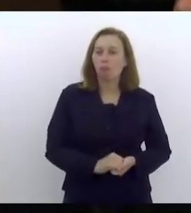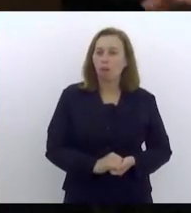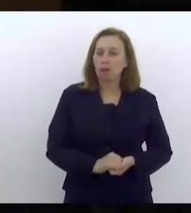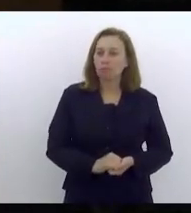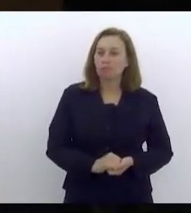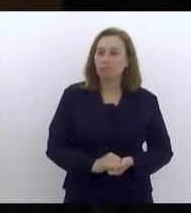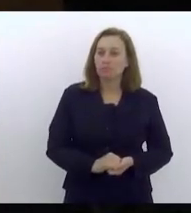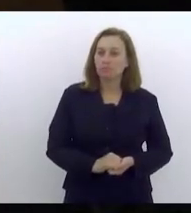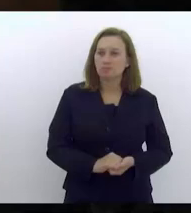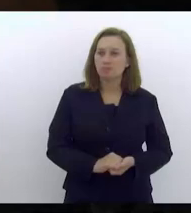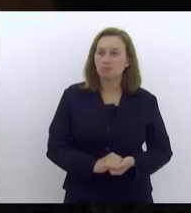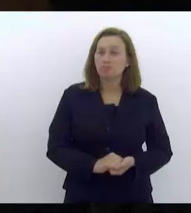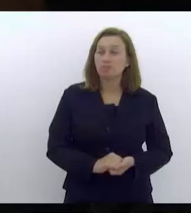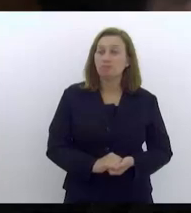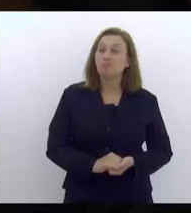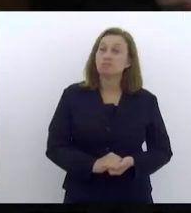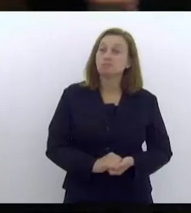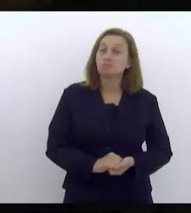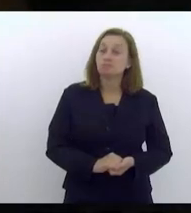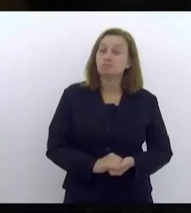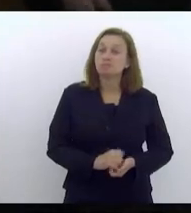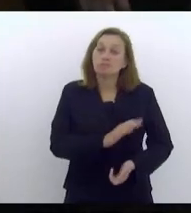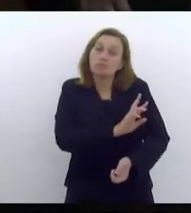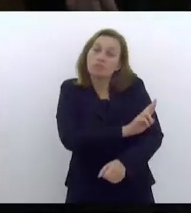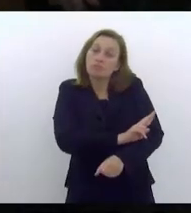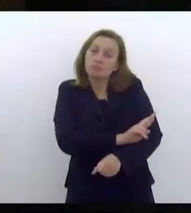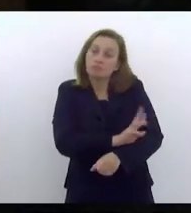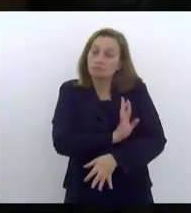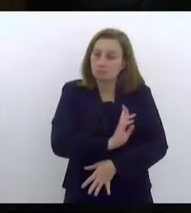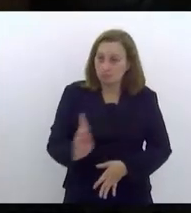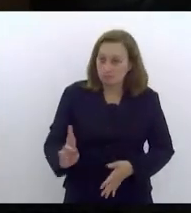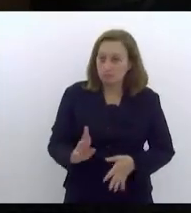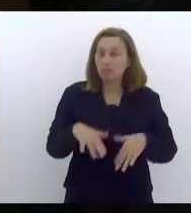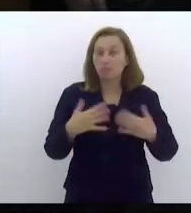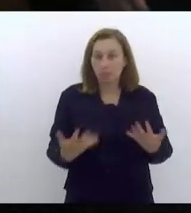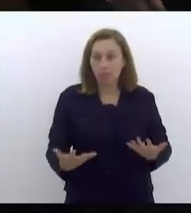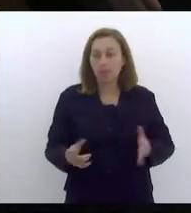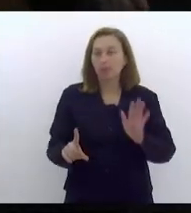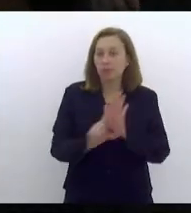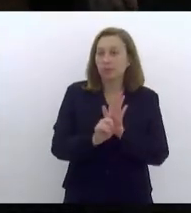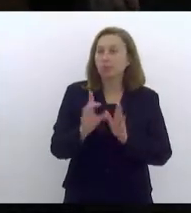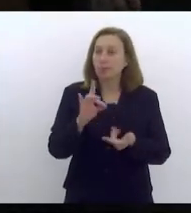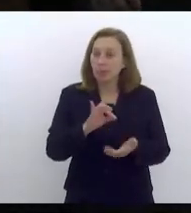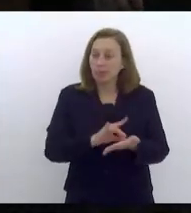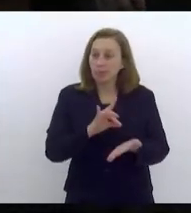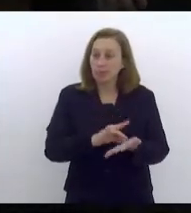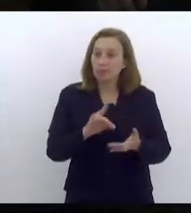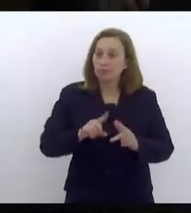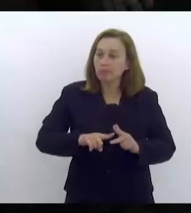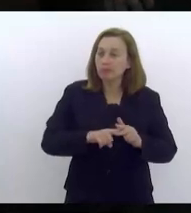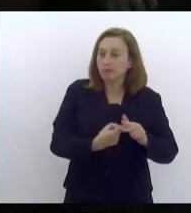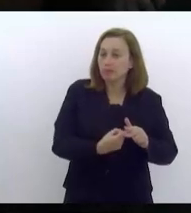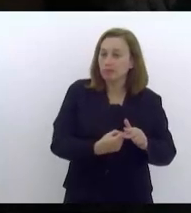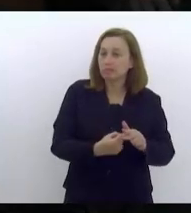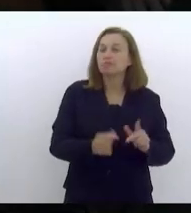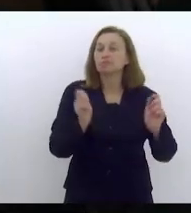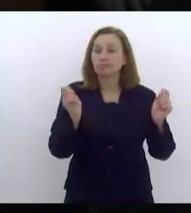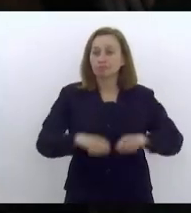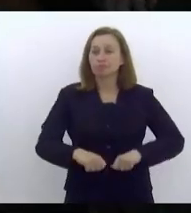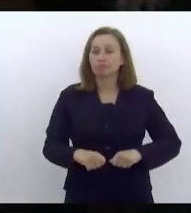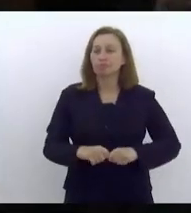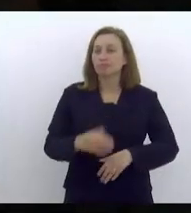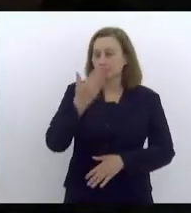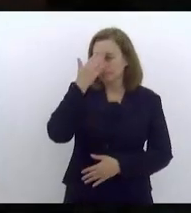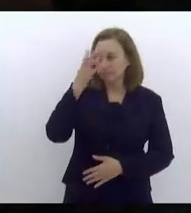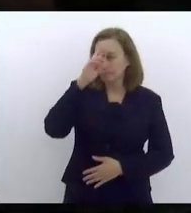aos cemitérios por conta do racismo religioso. Então, essa lei, na verdade, ela regulamenta essa possibilidade.